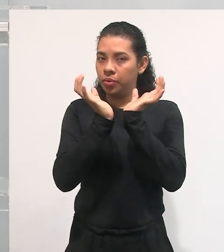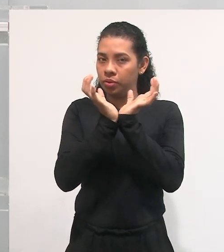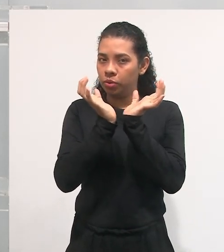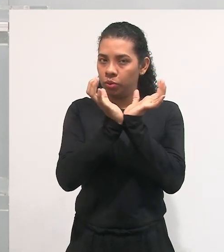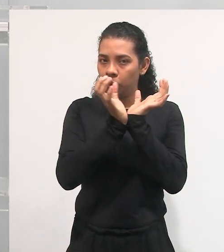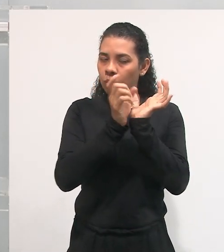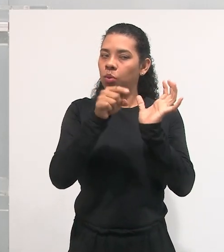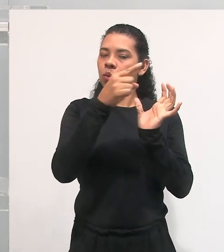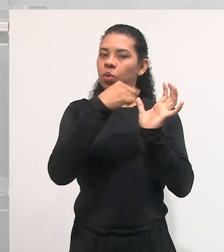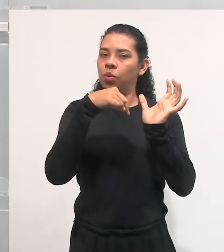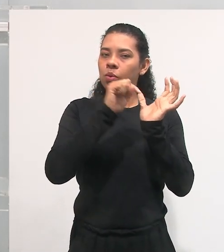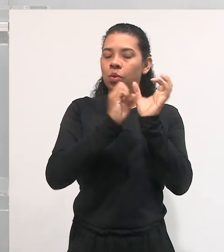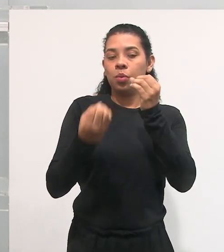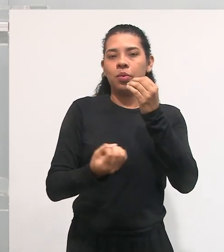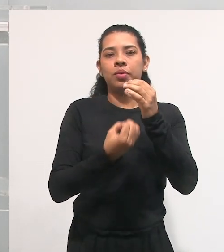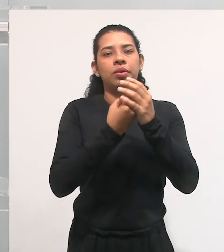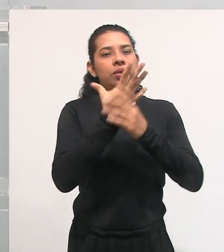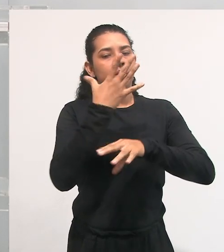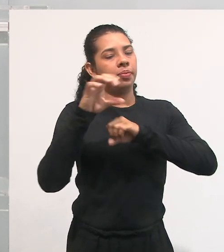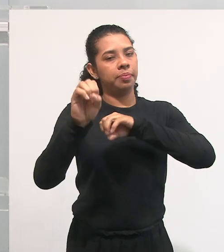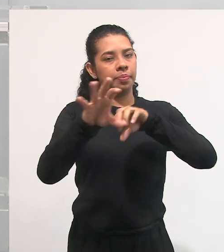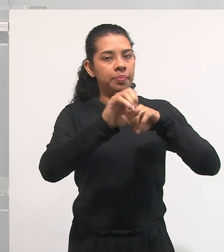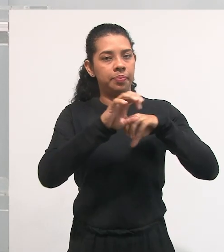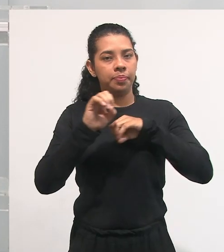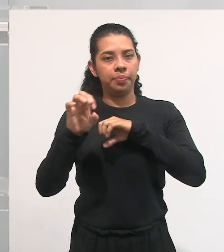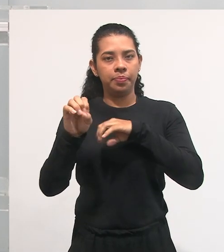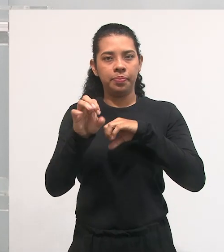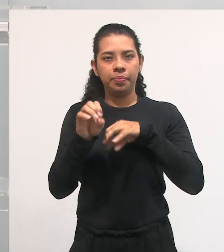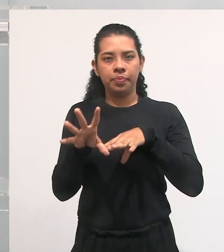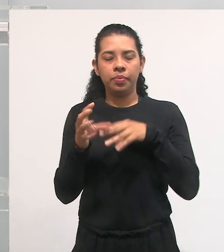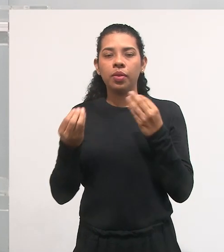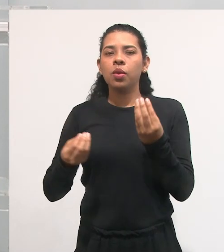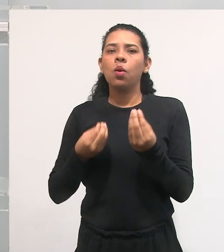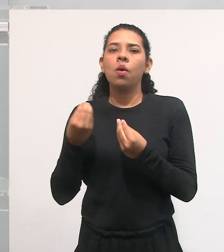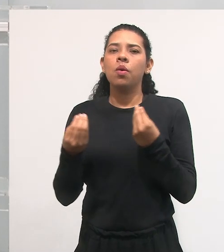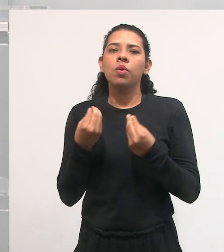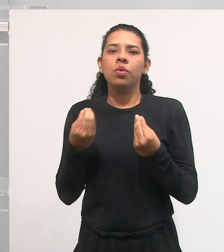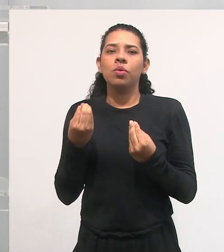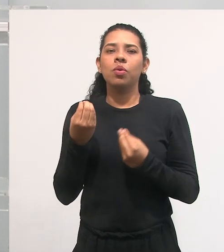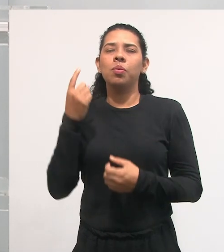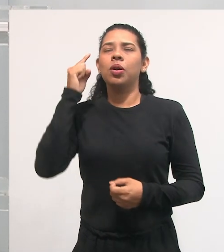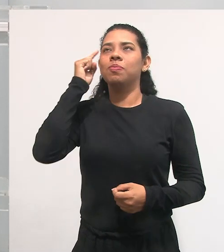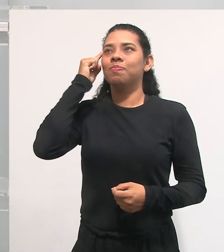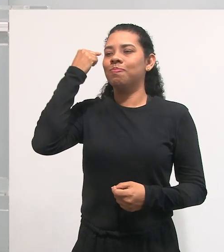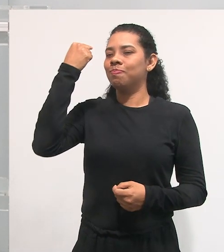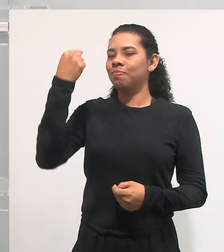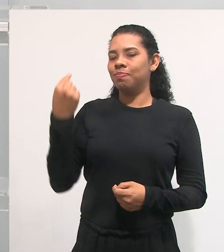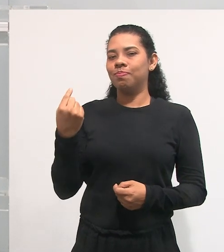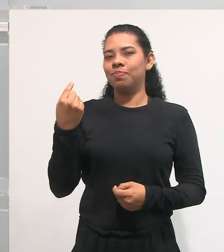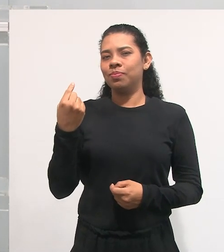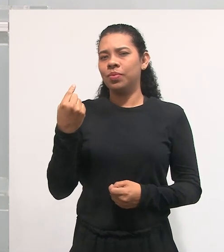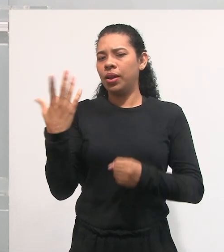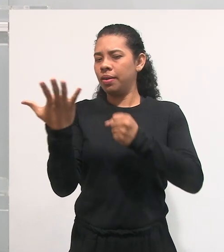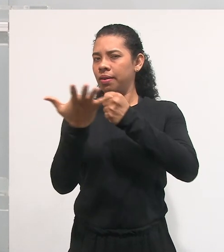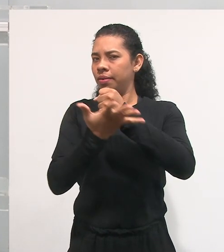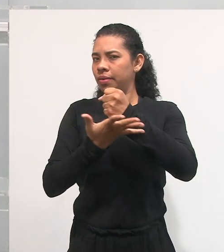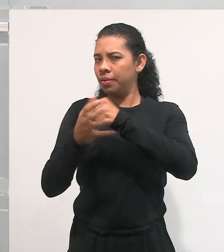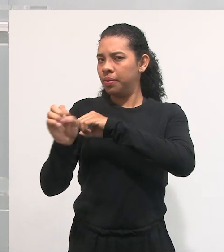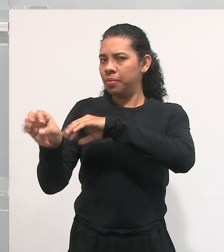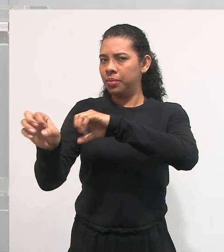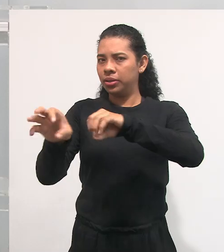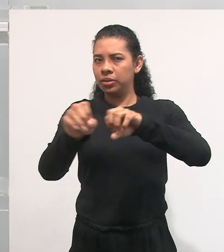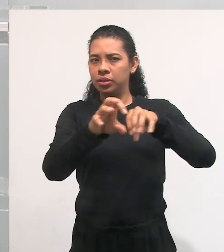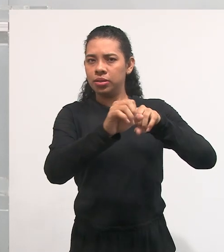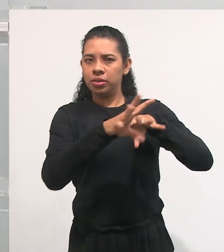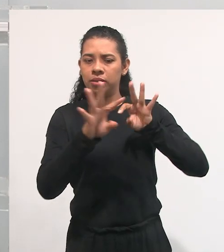de interesse que está na educação, considerado como conhecimentos e saberes fundamentais a serem ensinados